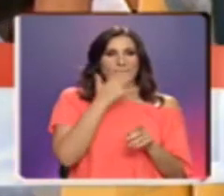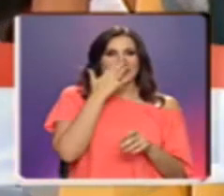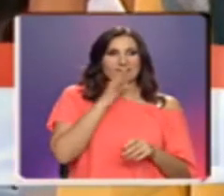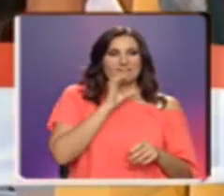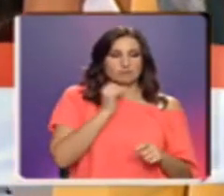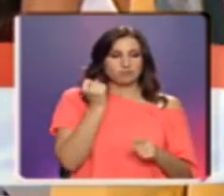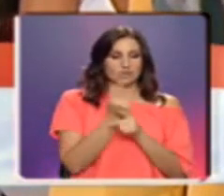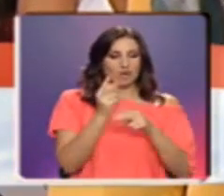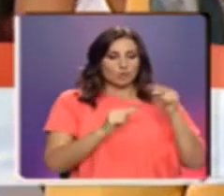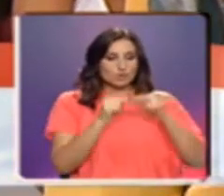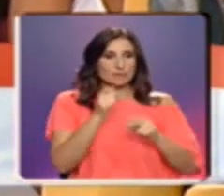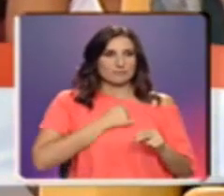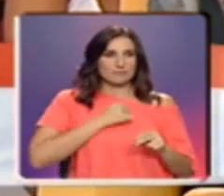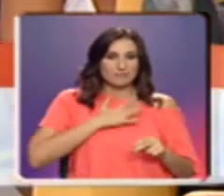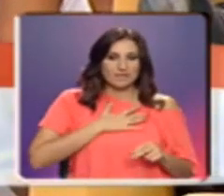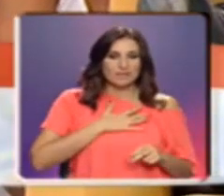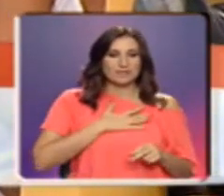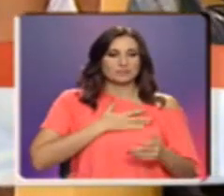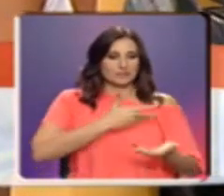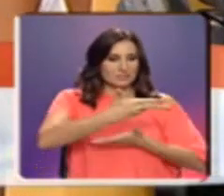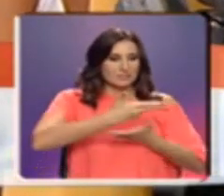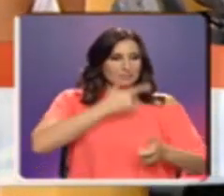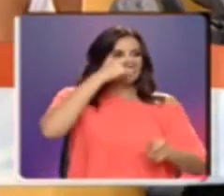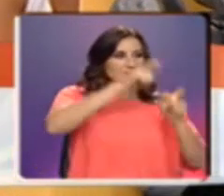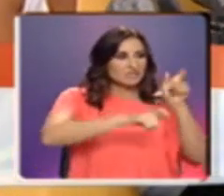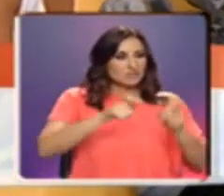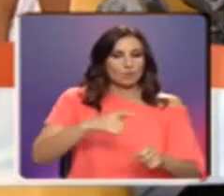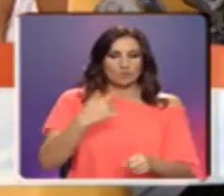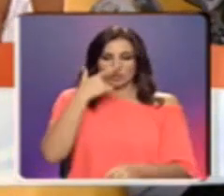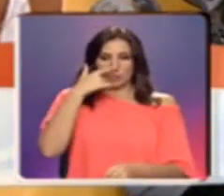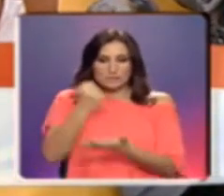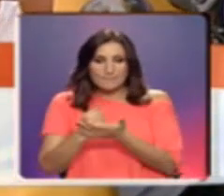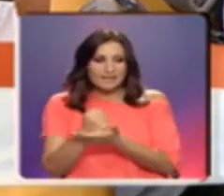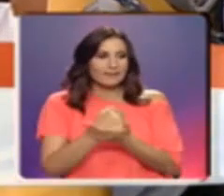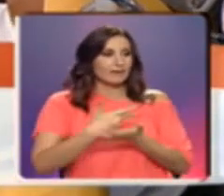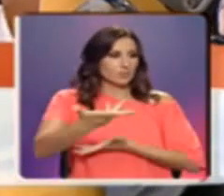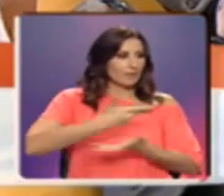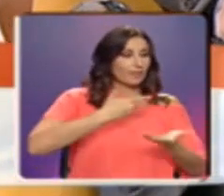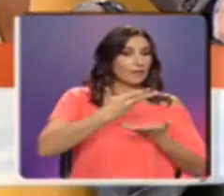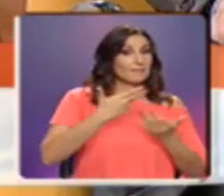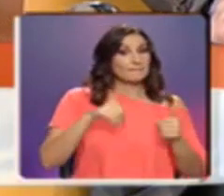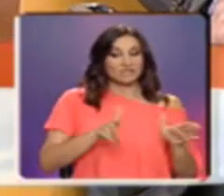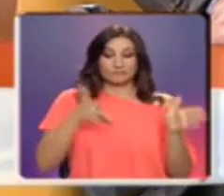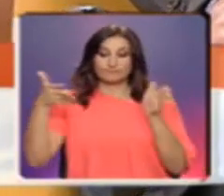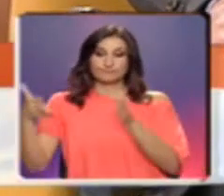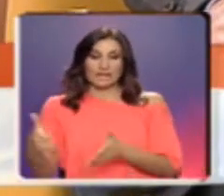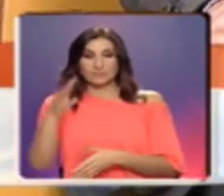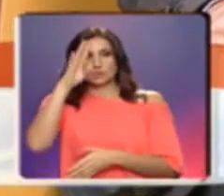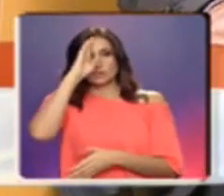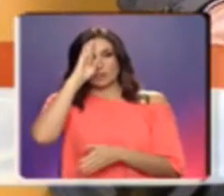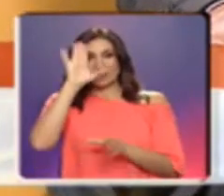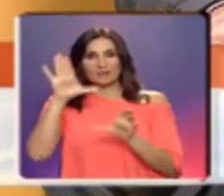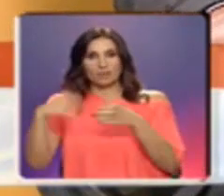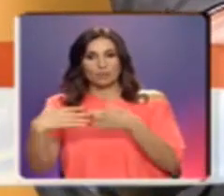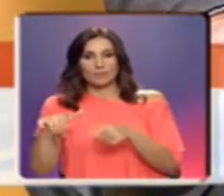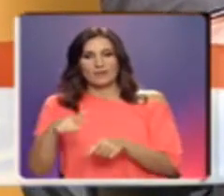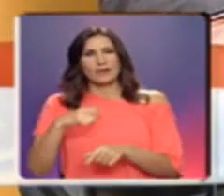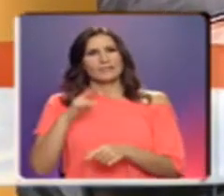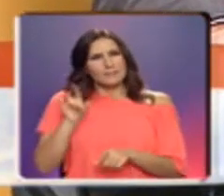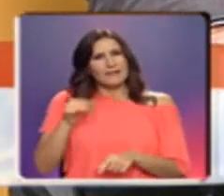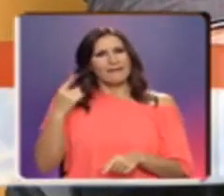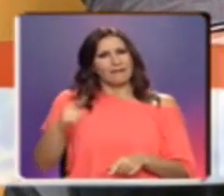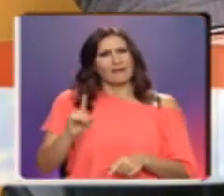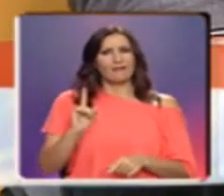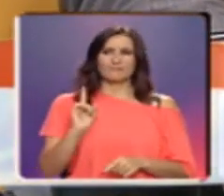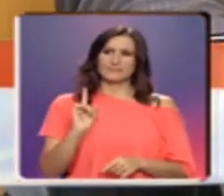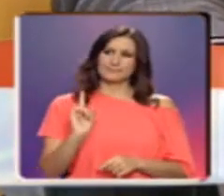porque construímos uma empresa, estamos a lidar com seres humanos, claro, com os nossos funcionários, mas aqui não deixava de ser uma empresa,